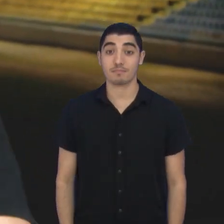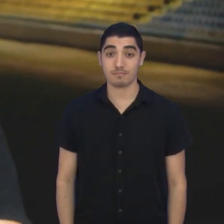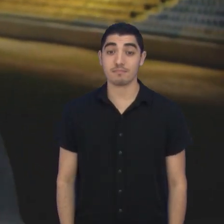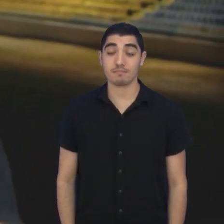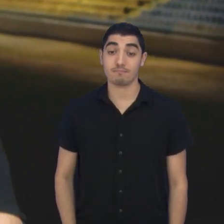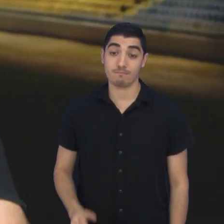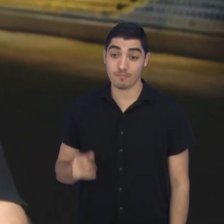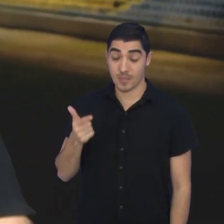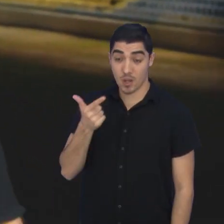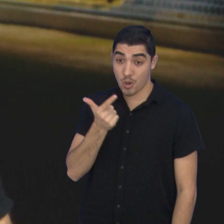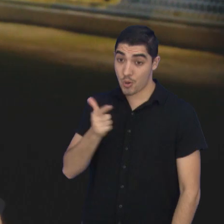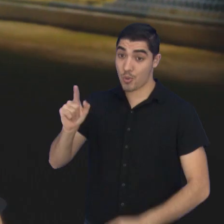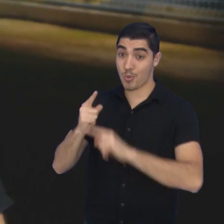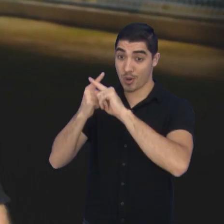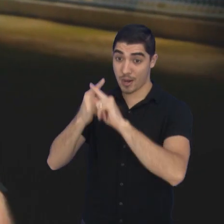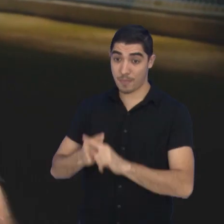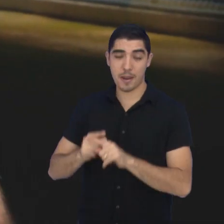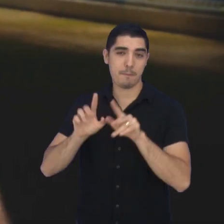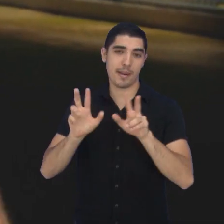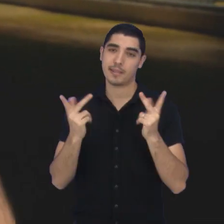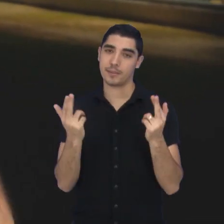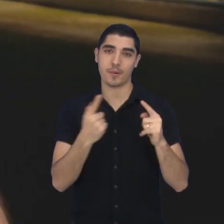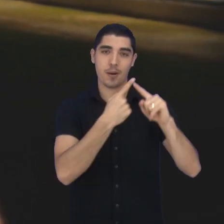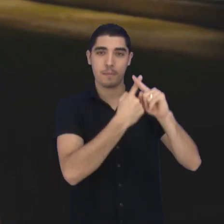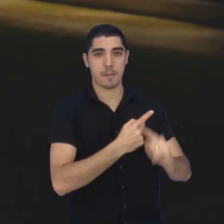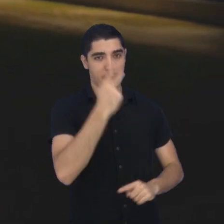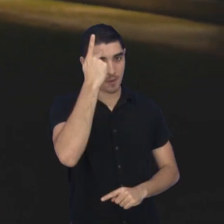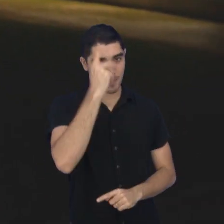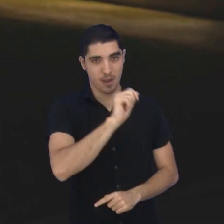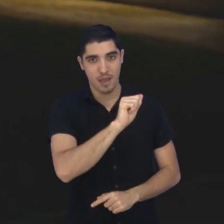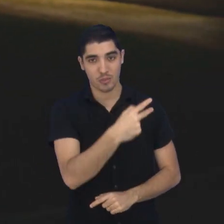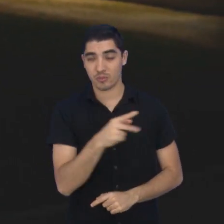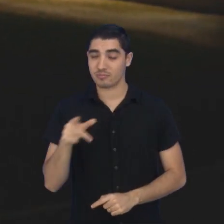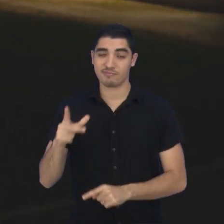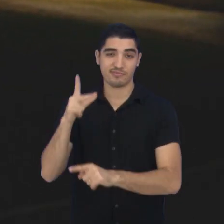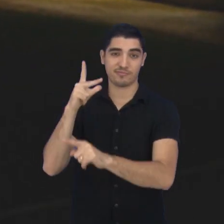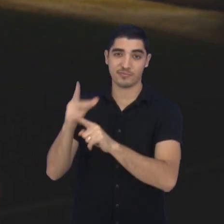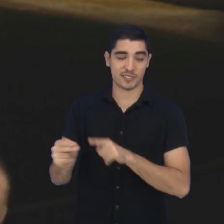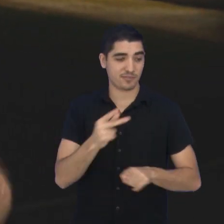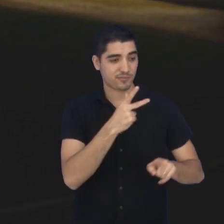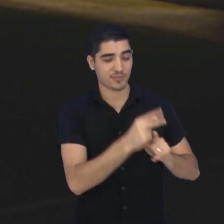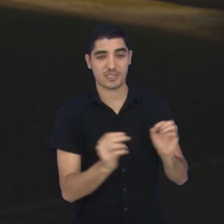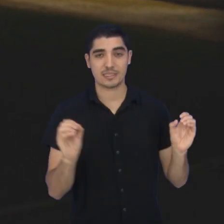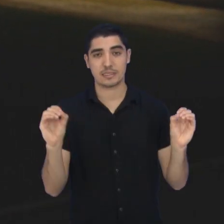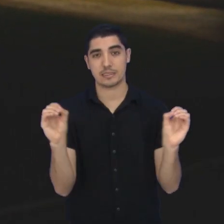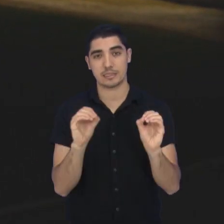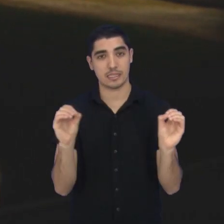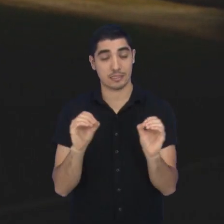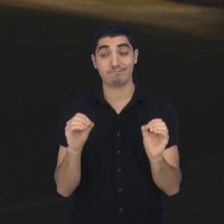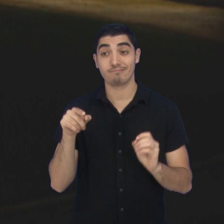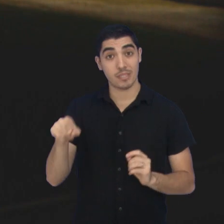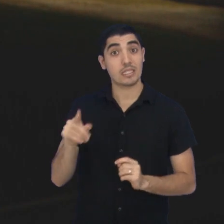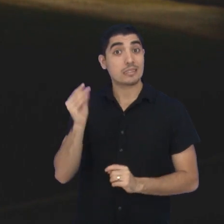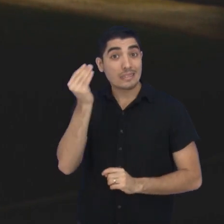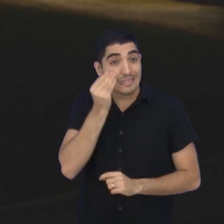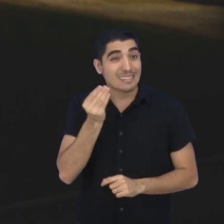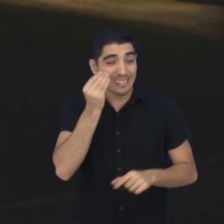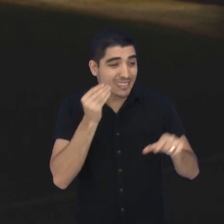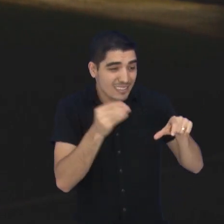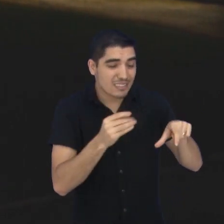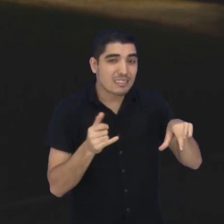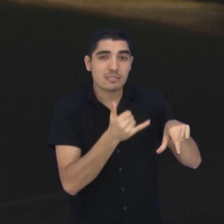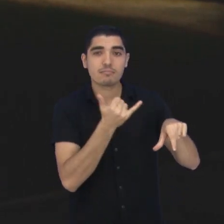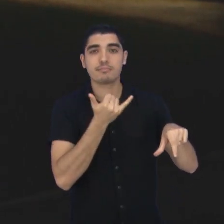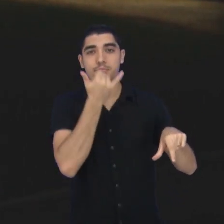campeonato, mas o mesmo resultado. O São José continua sem vencer. O time cria oportunidades, desperdiça chances,